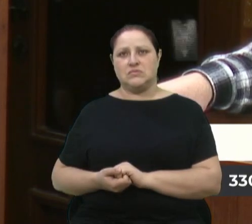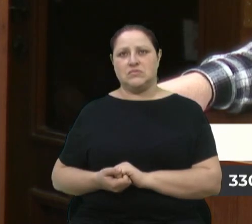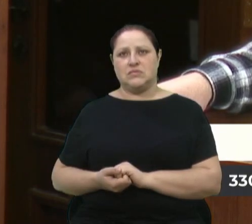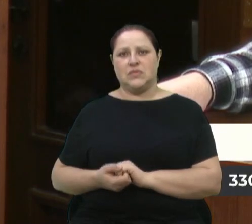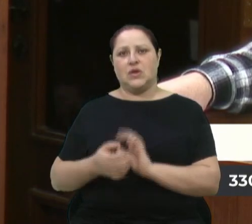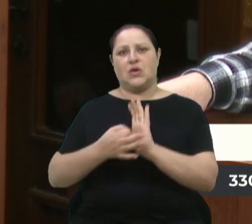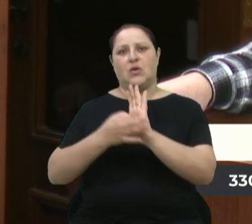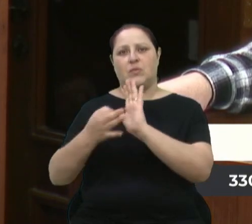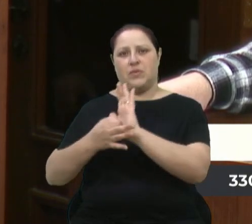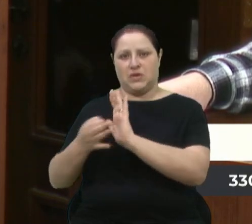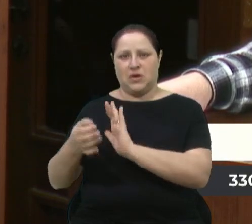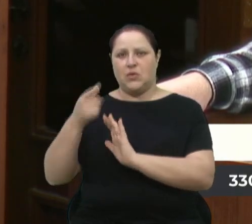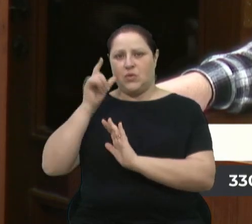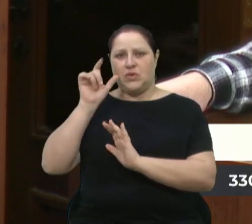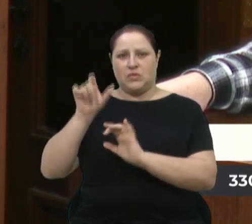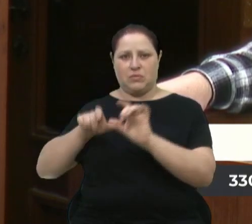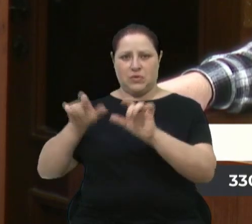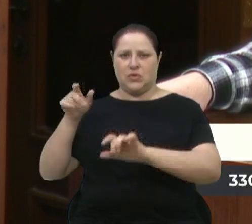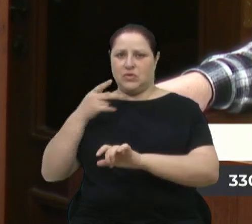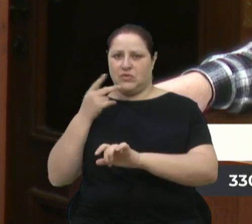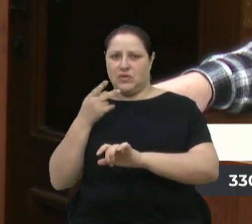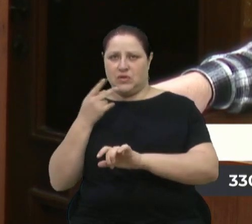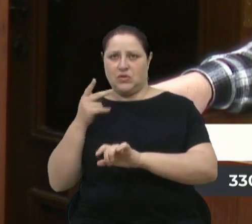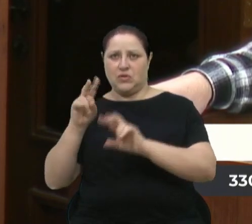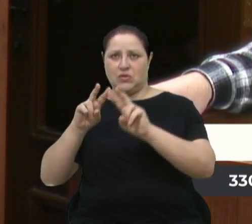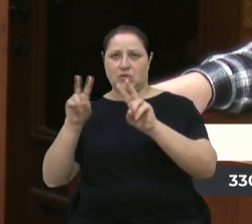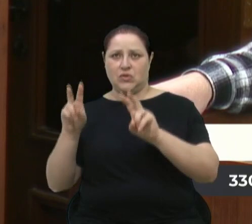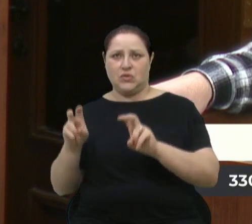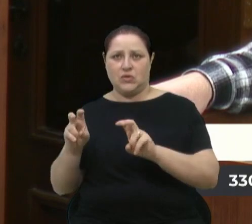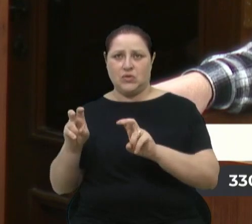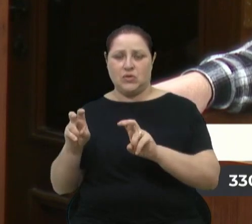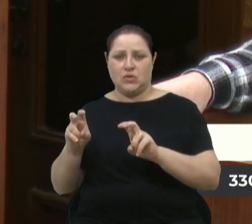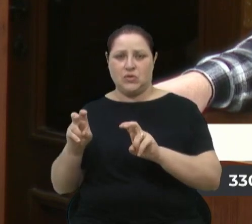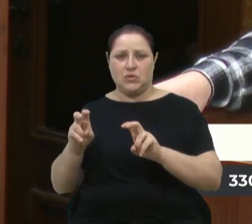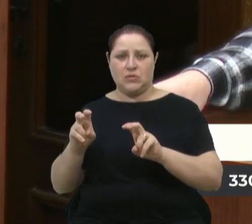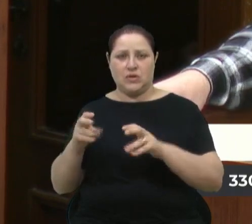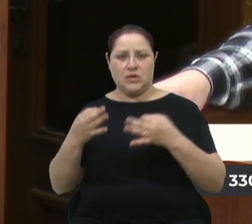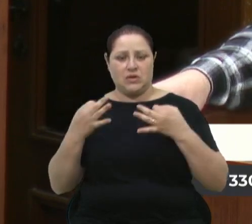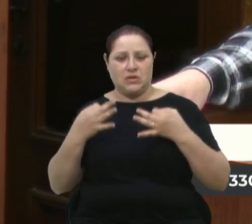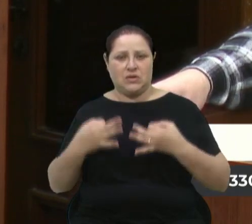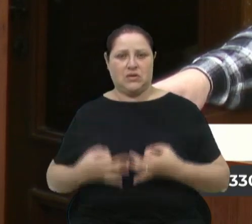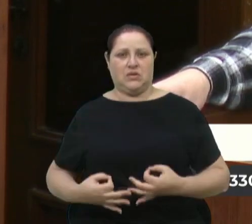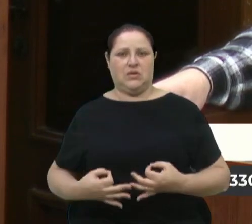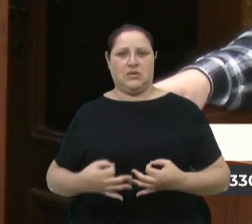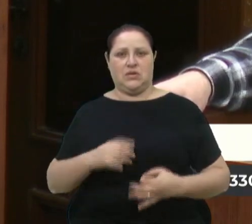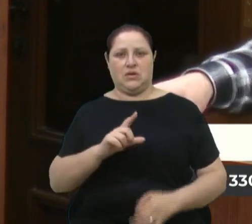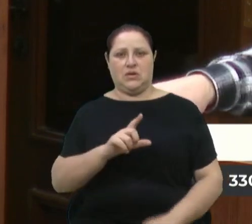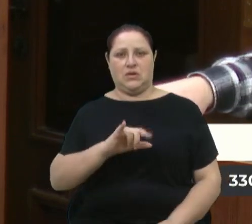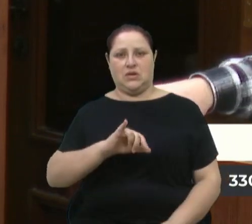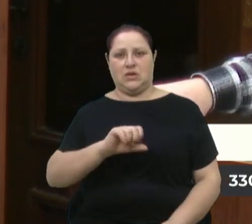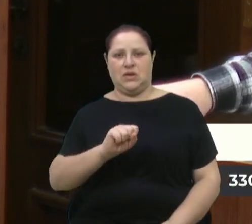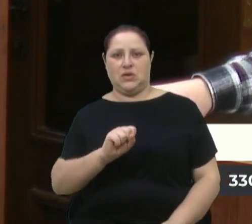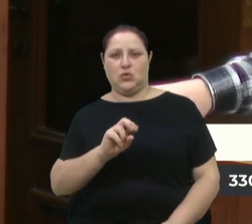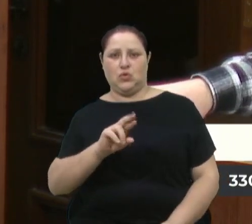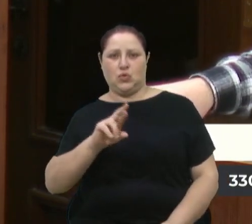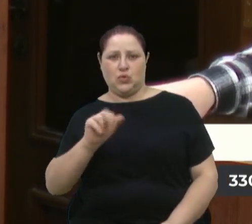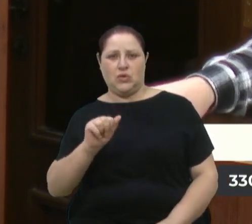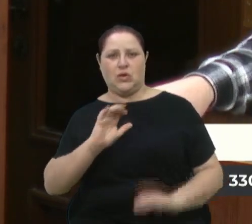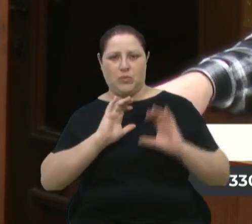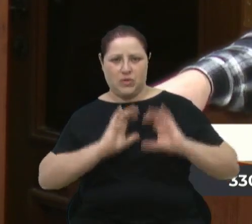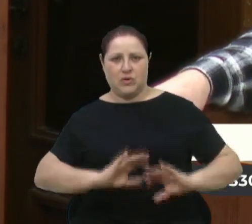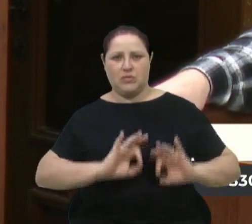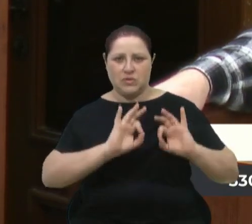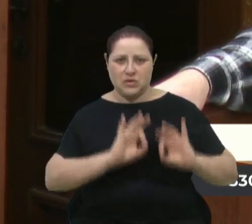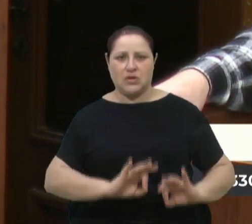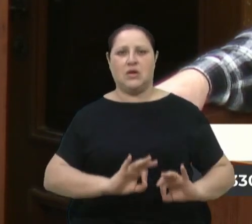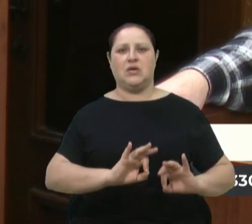colocações que foram feitas ontem sobre a lisura da comissão processante. Eu quero falar aqui, e